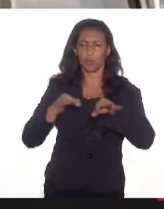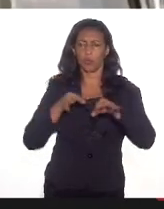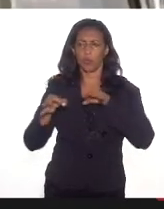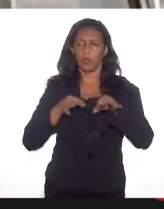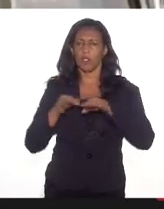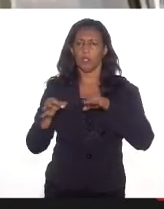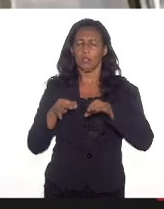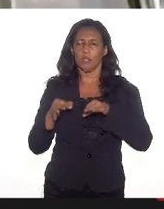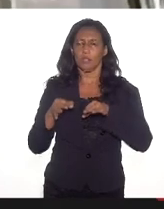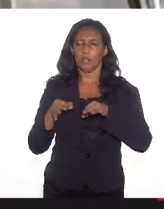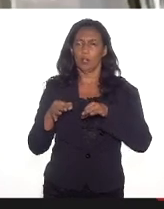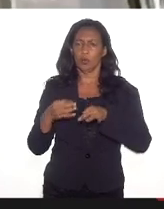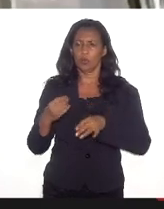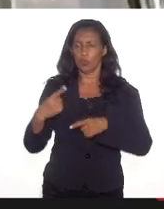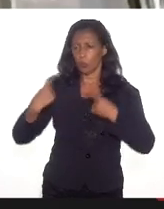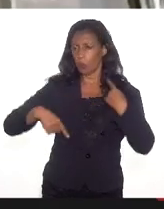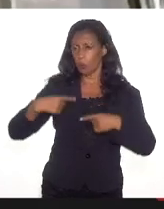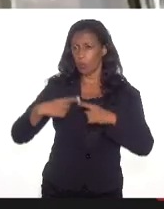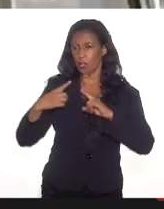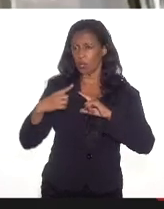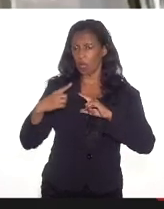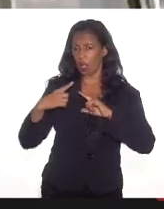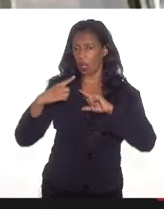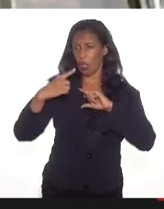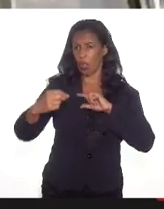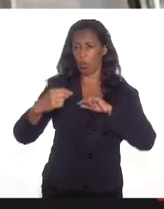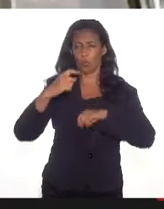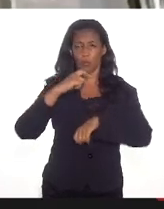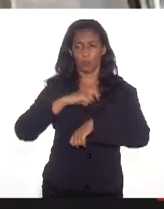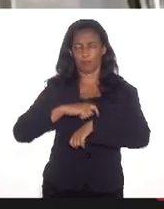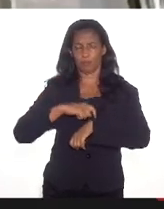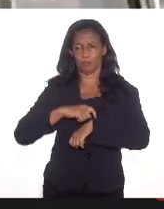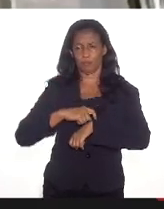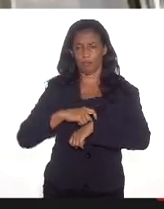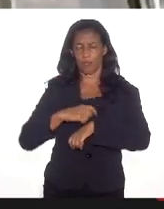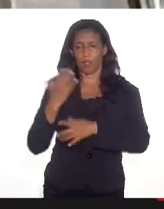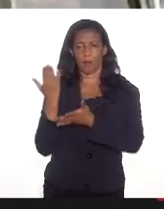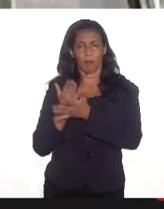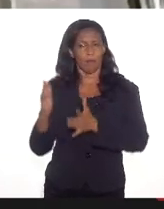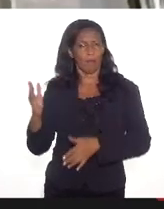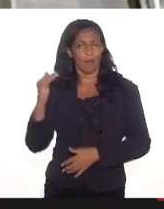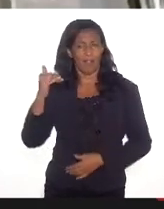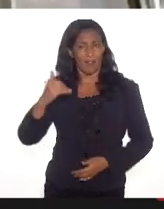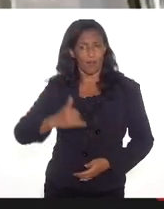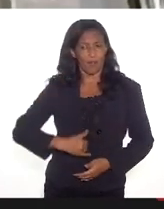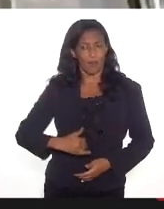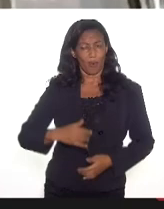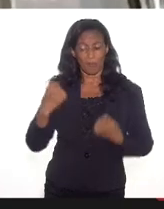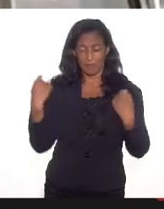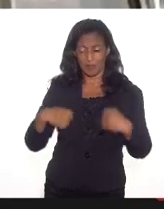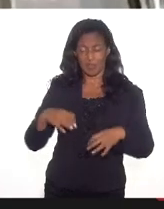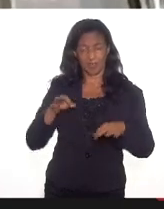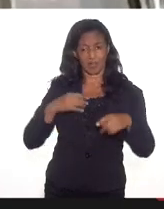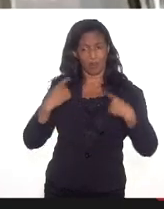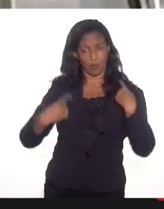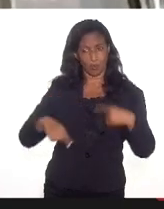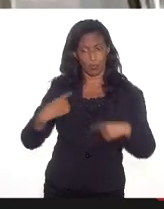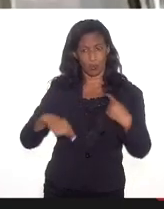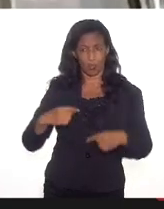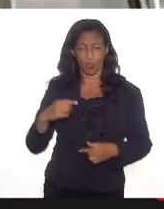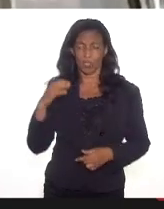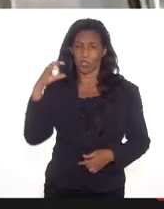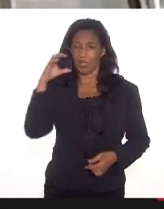prazo para erradicar a fome é preciso medidas imediatas e Rodrigo já disse que a ação da